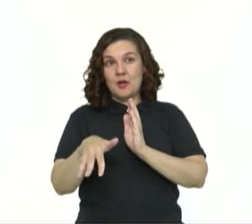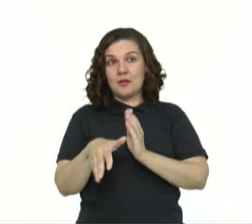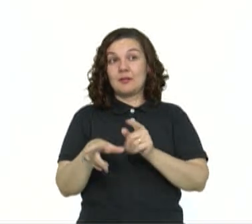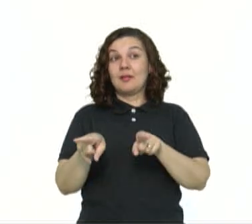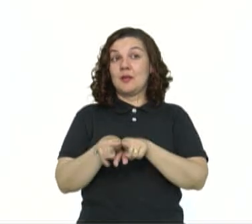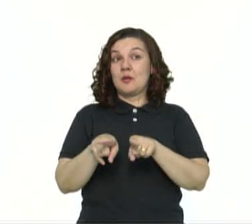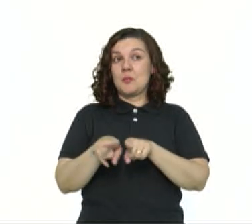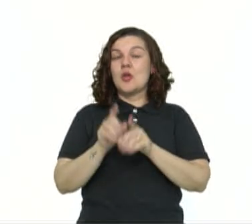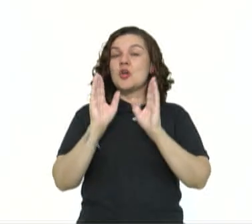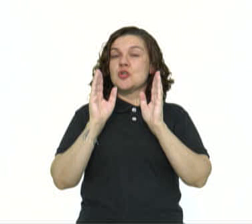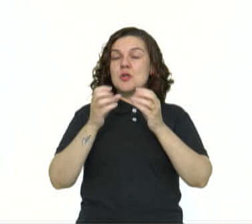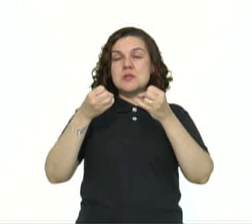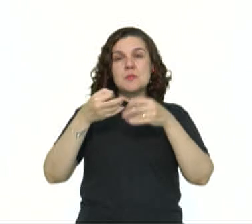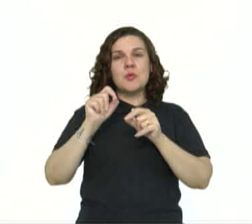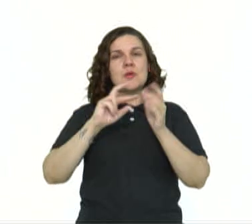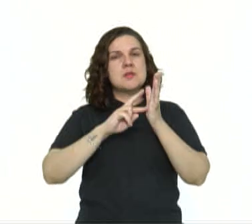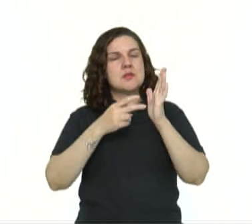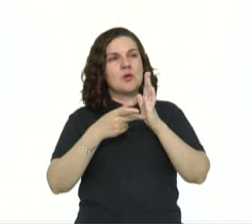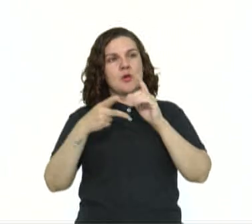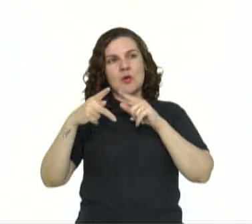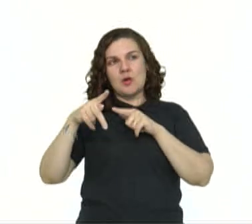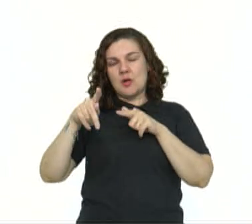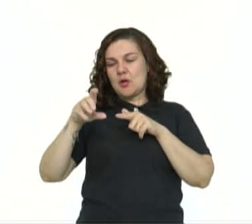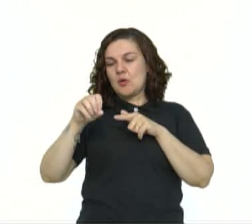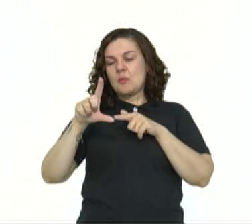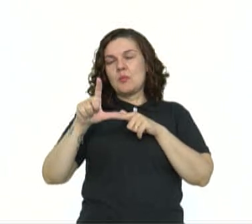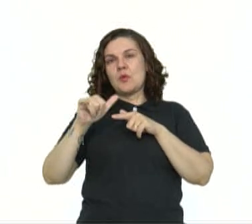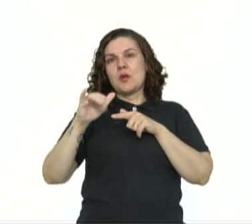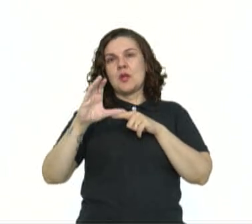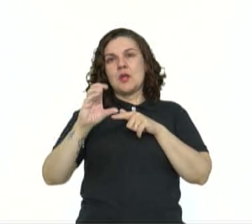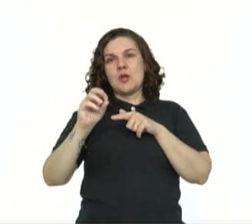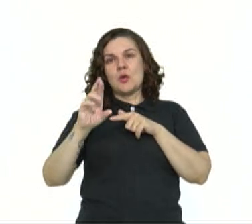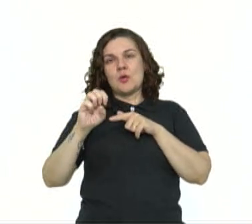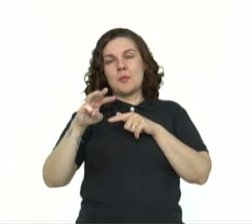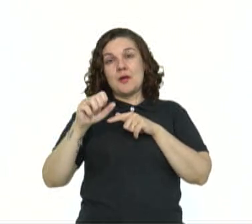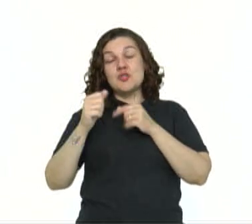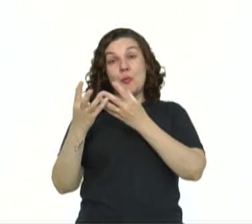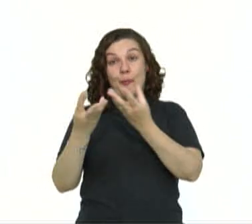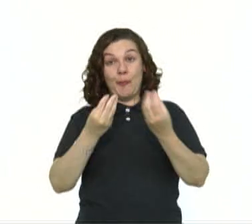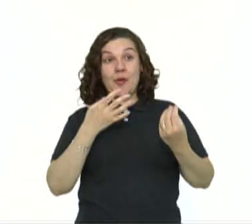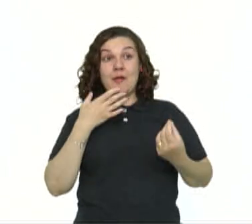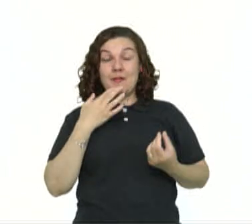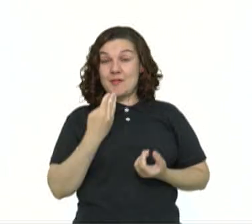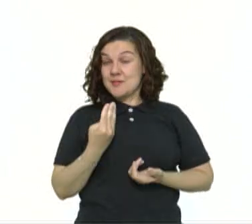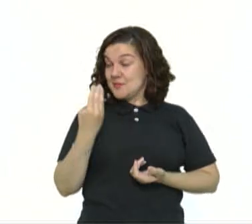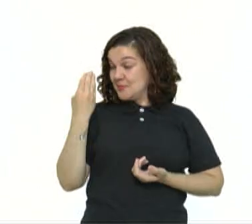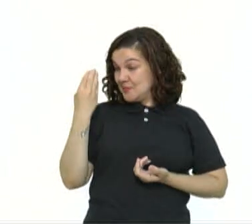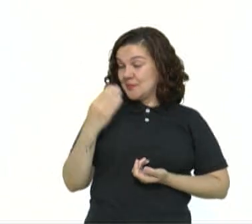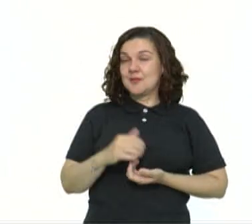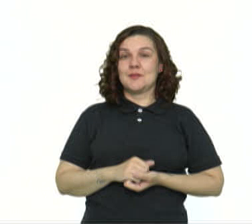policromática. Eu já expliquei para vocês o que é policromática. Poli são muitas cores, né?